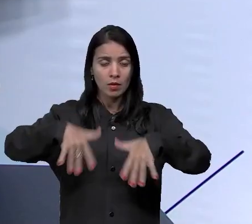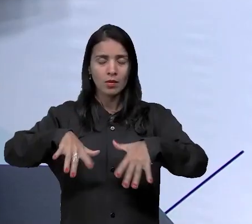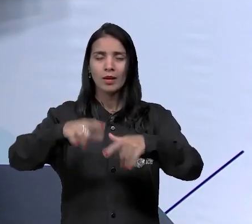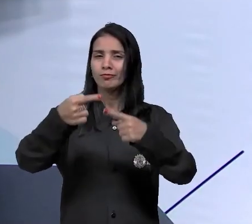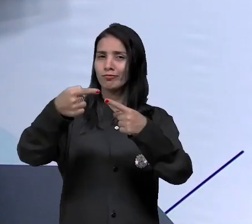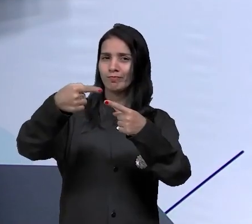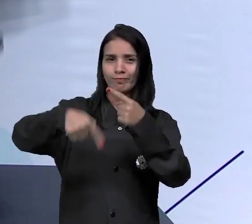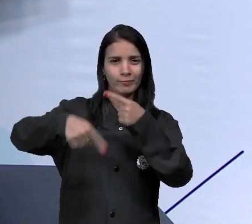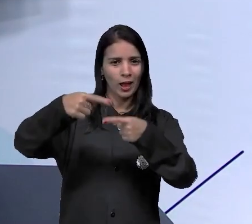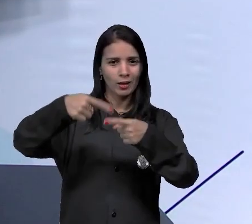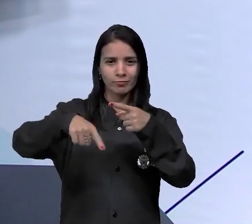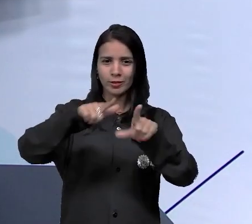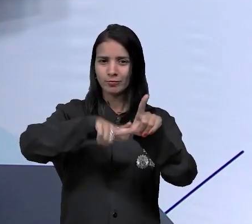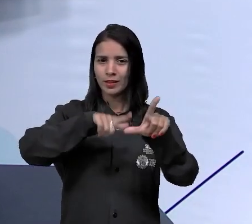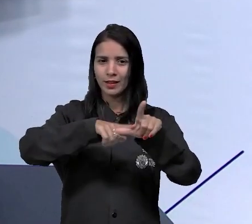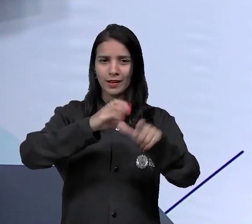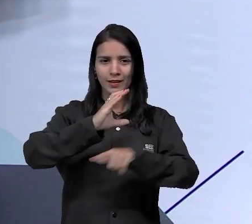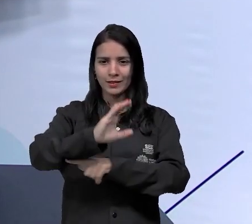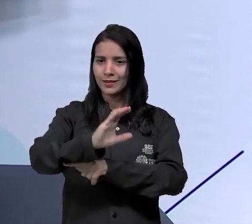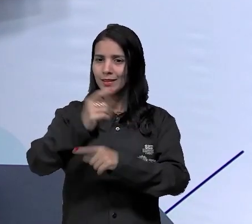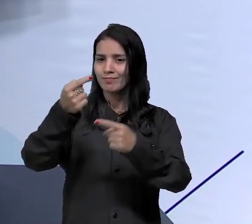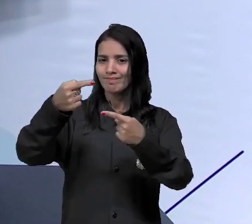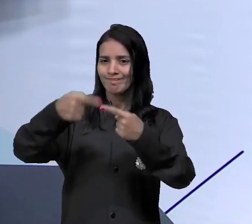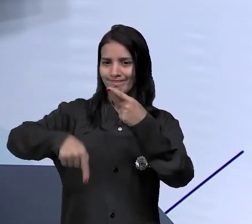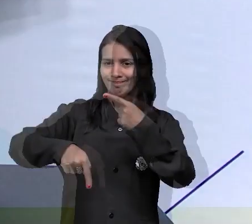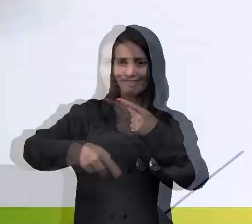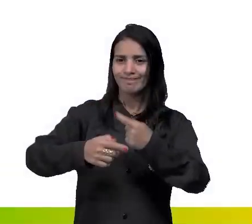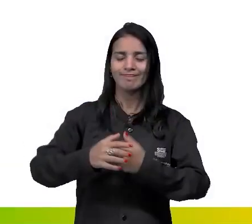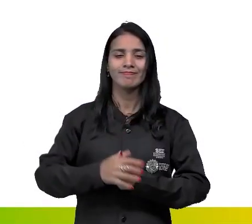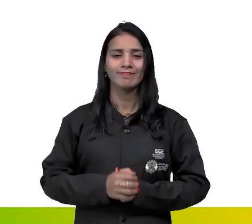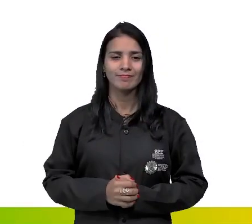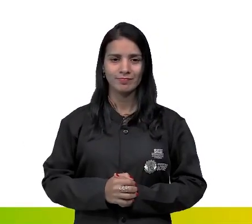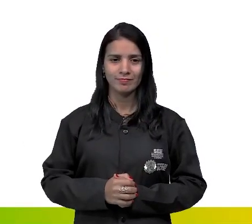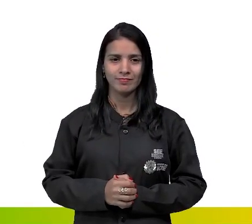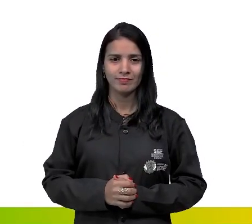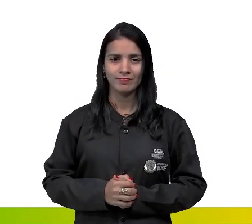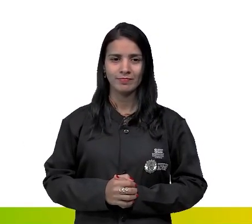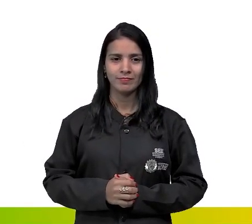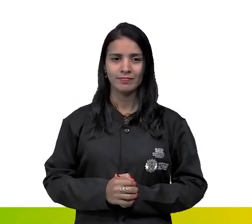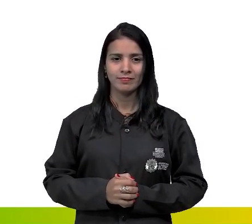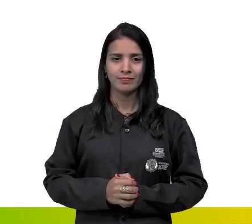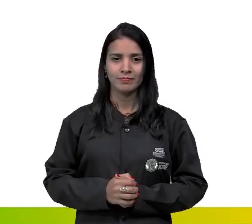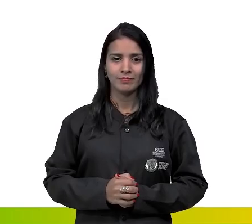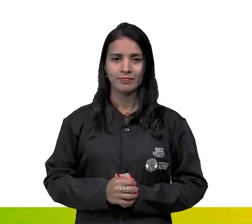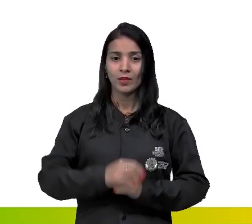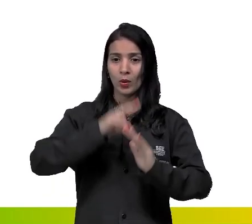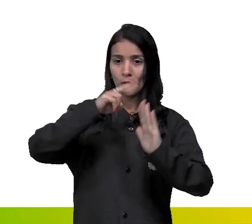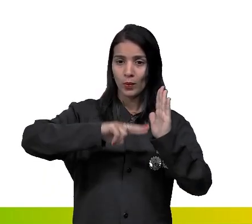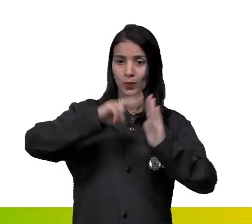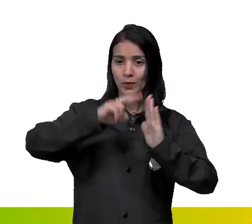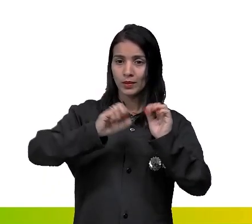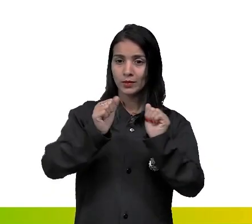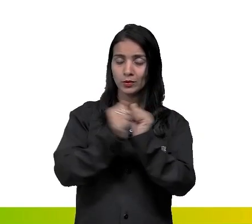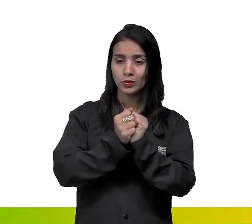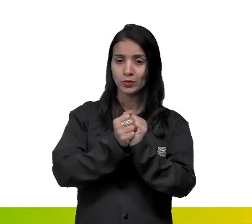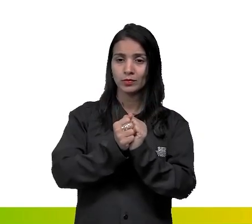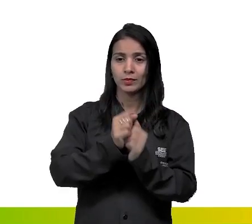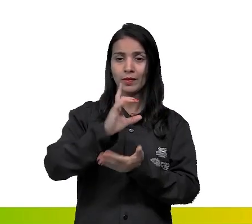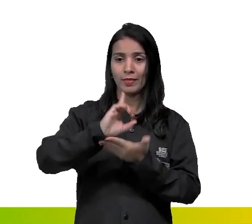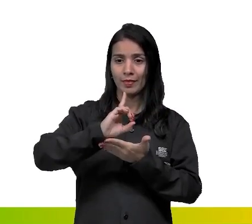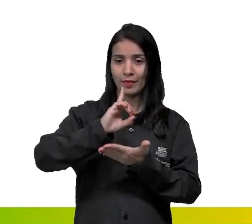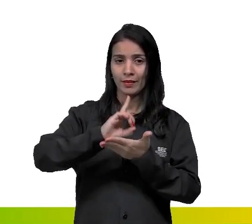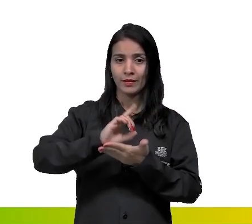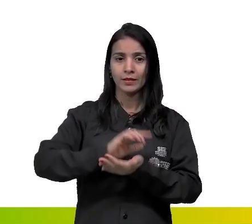não é o Pantanal. Vamos então para a alternativa D. Leitura aqui junto comigo. Na Mata Atlântica,